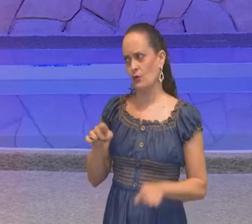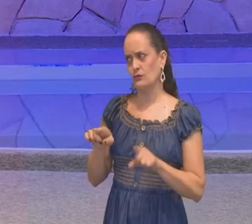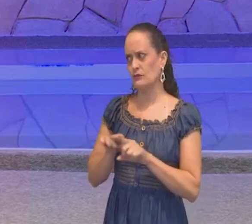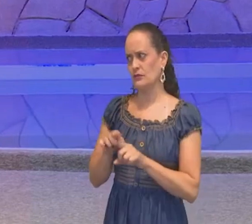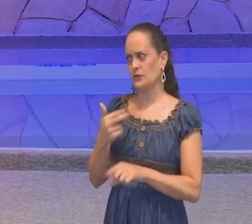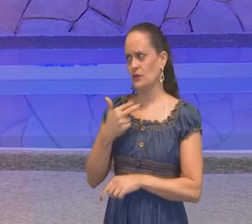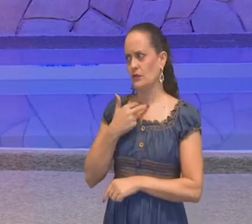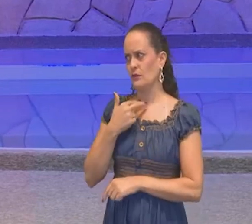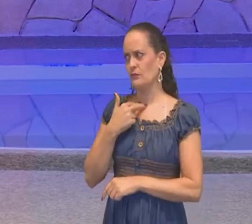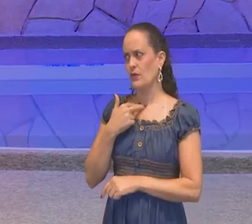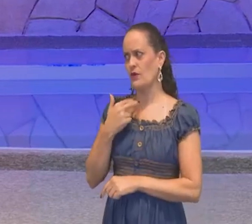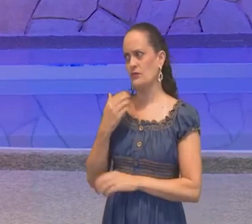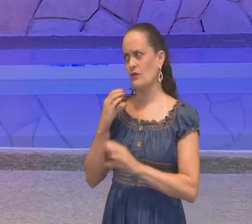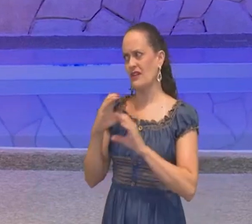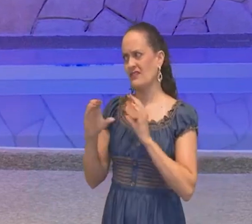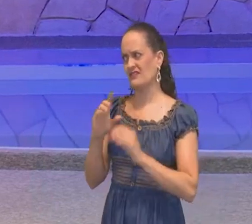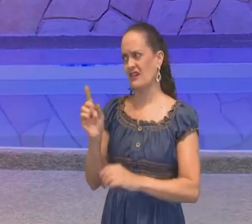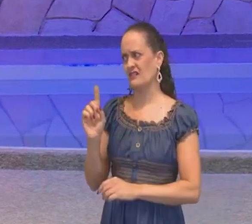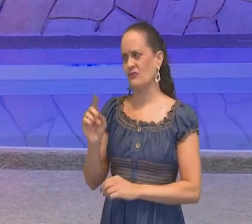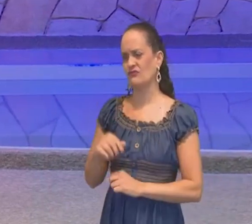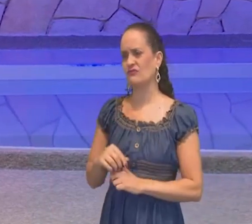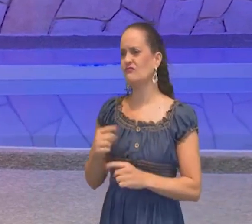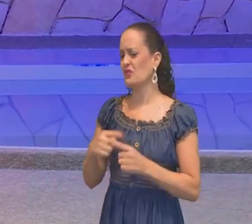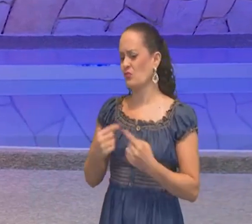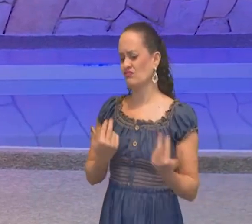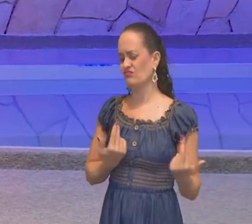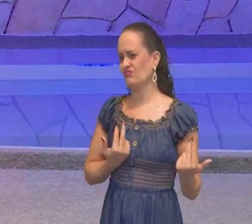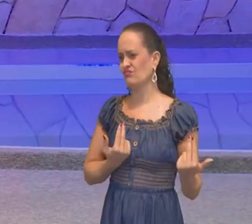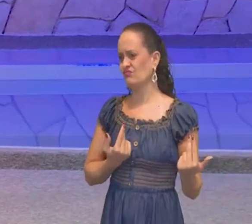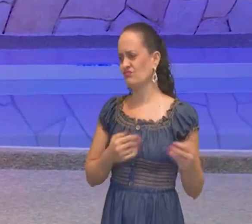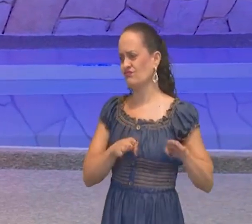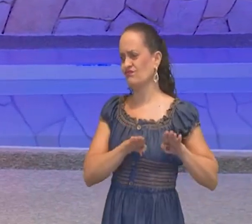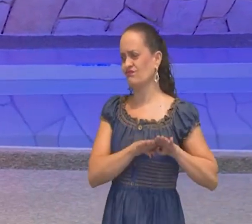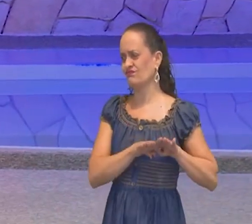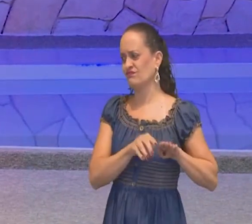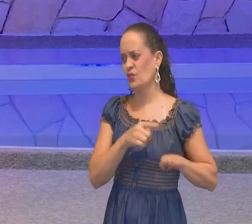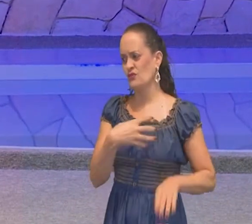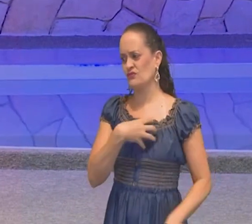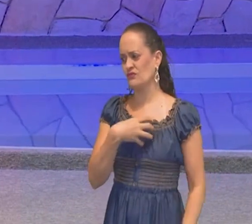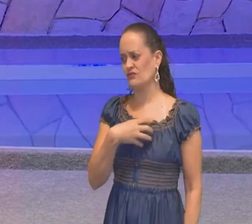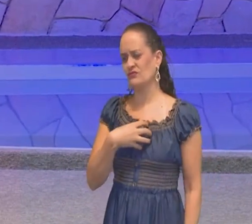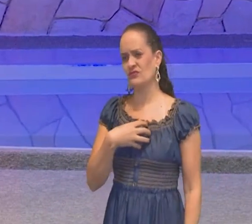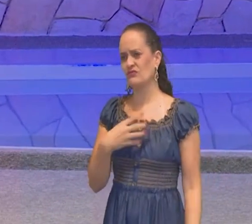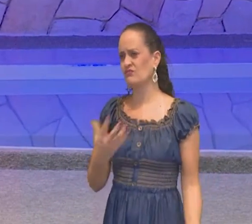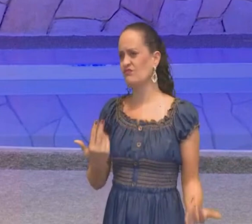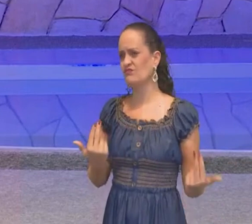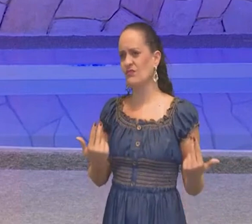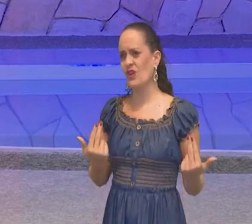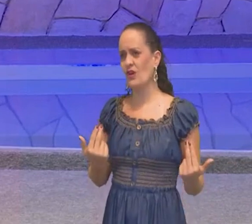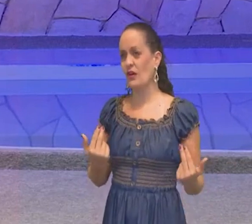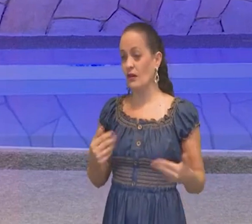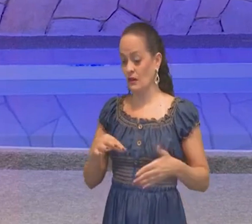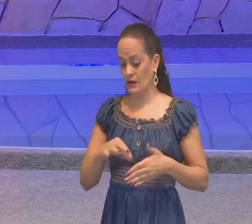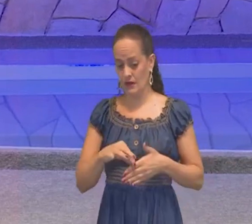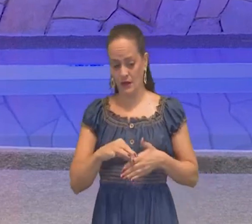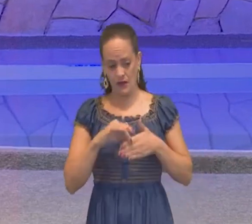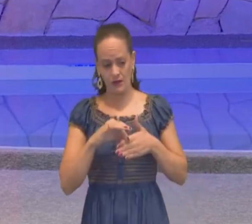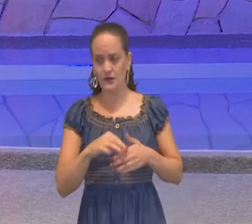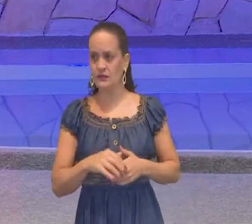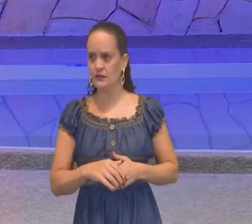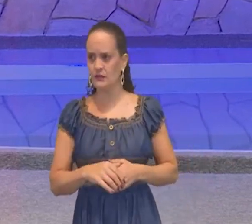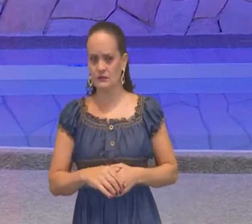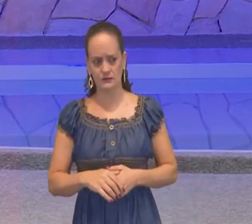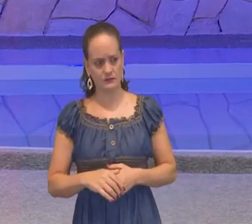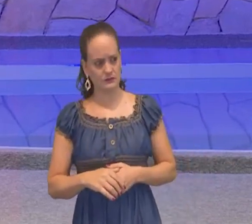cantar, porque eu estou na mesma situação do Isaac. E naquele momento, aquele líder do conjunto, Paulo, tomado